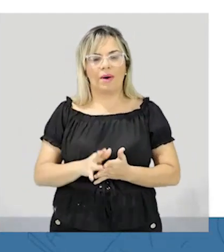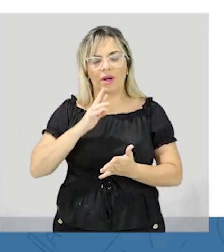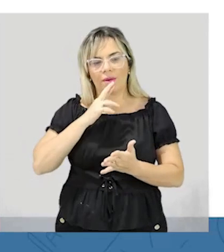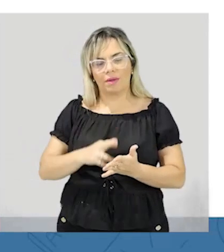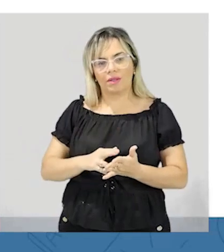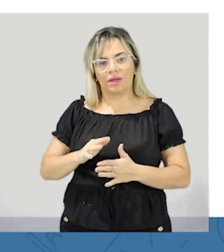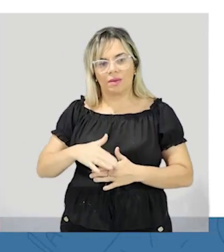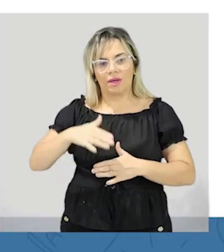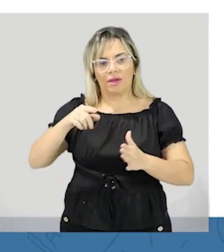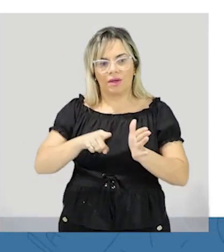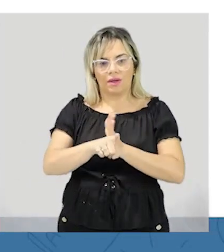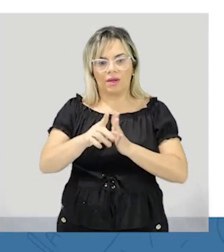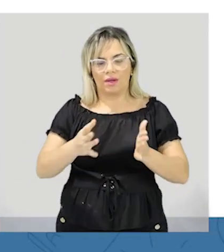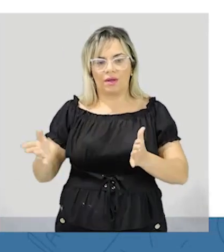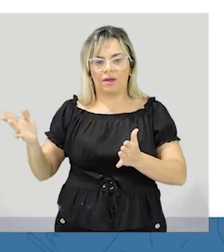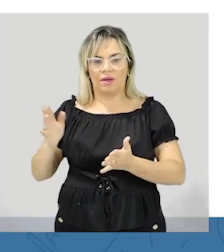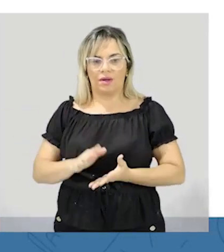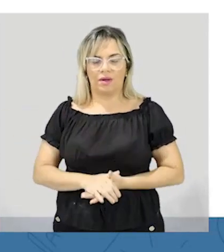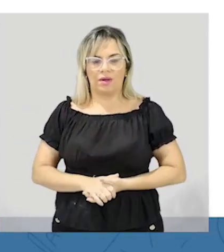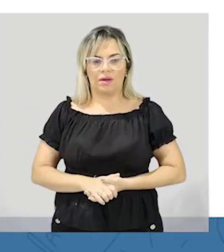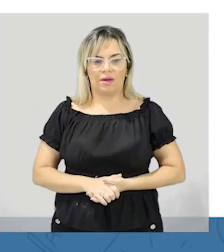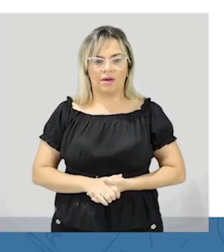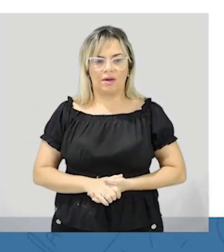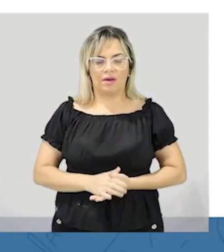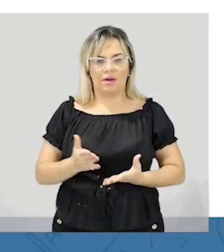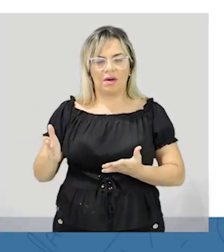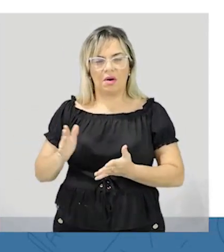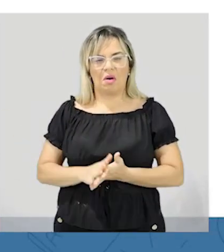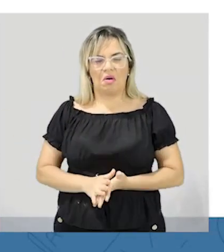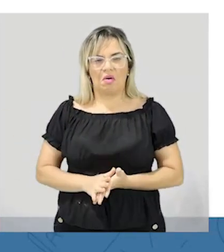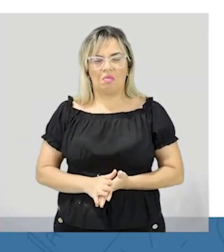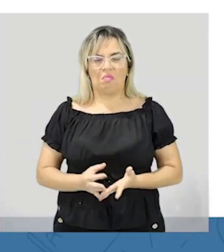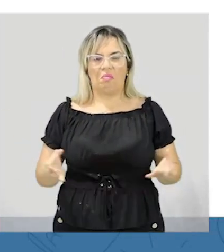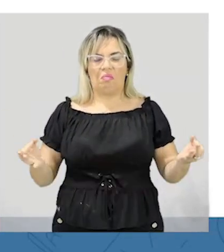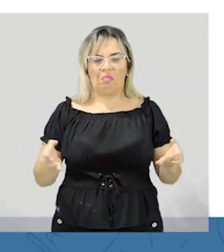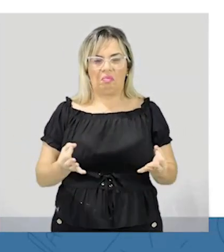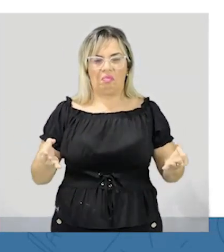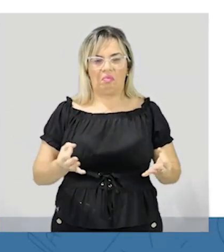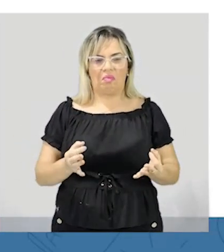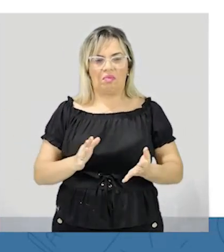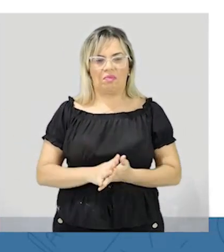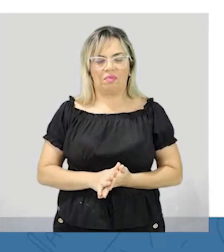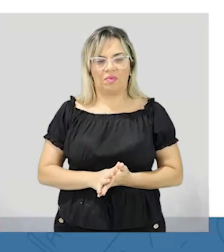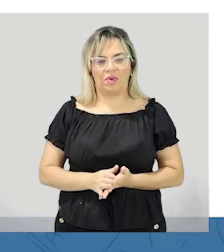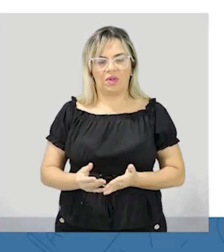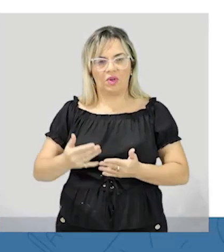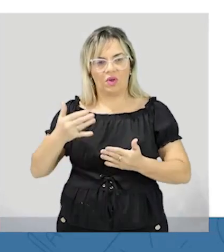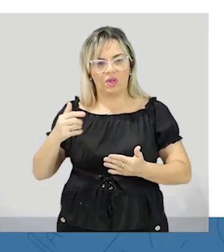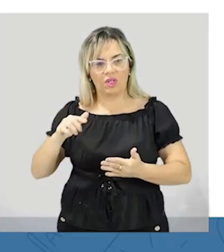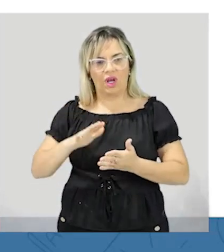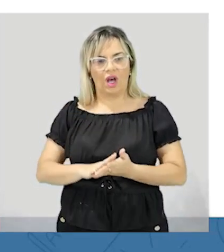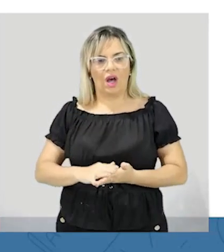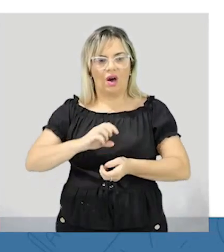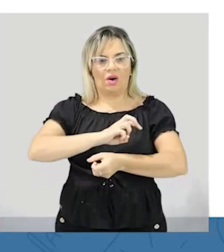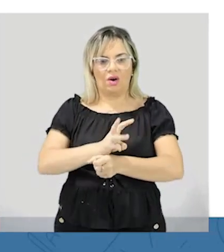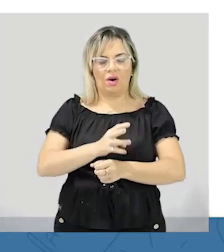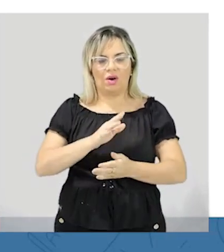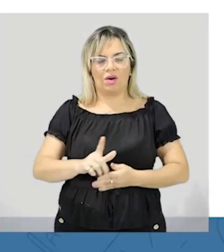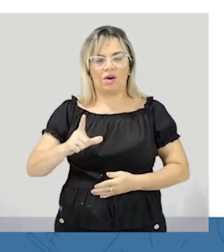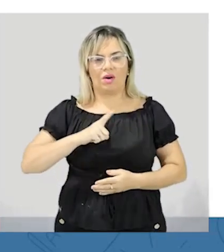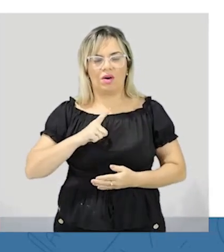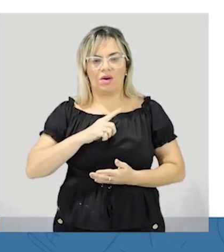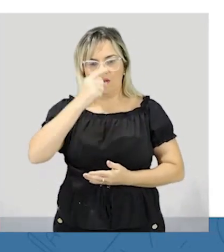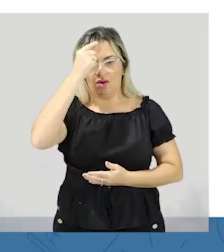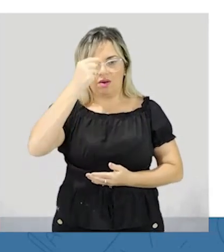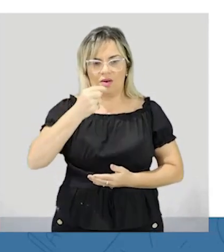galera, tá? Essa questão é show de bola. Questão do último vestibular da UEMA, tá? Nós temos aqui uma imagem de um